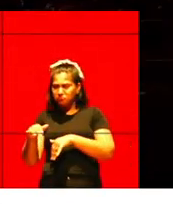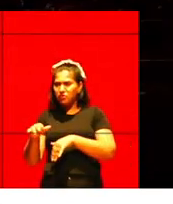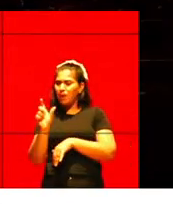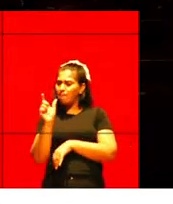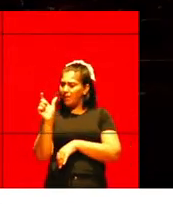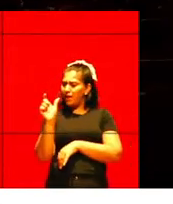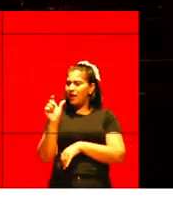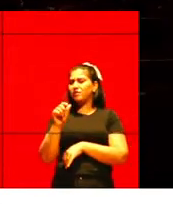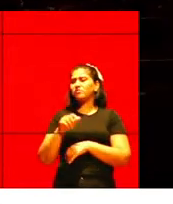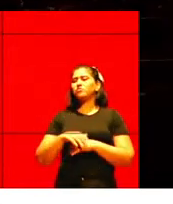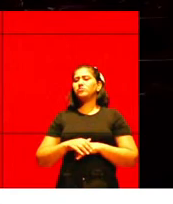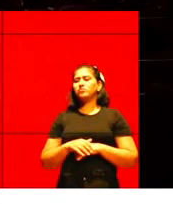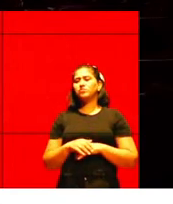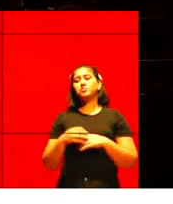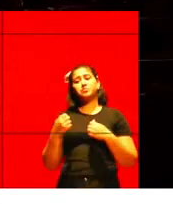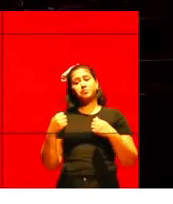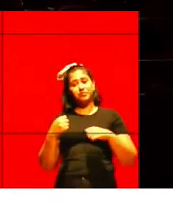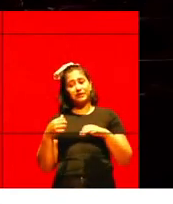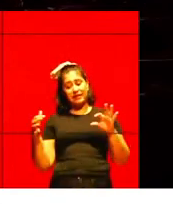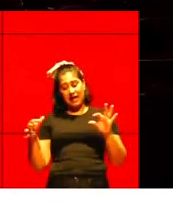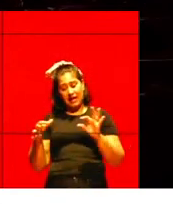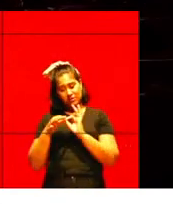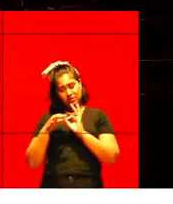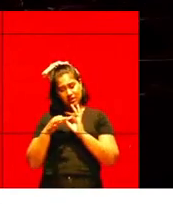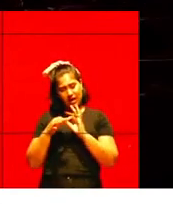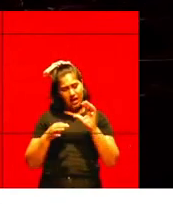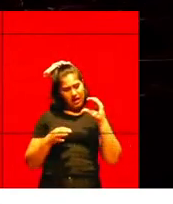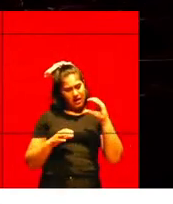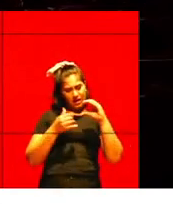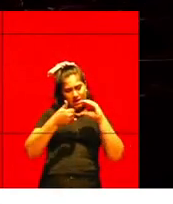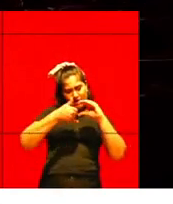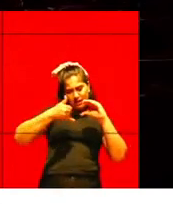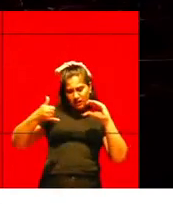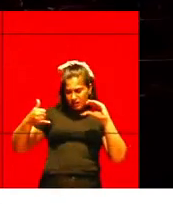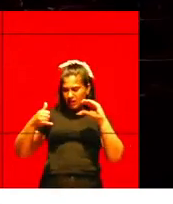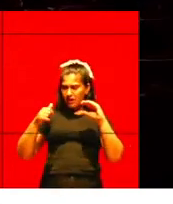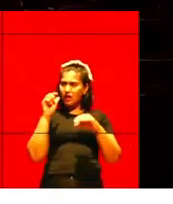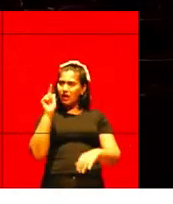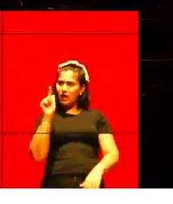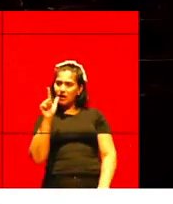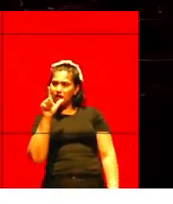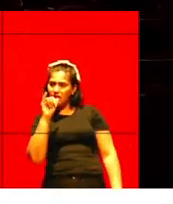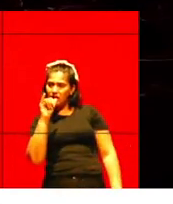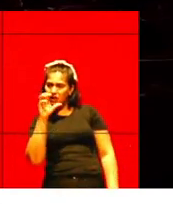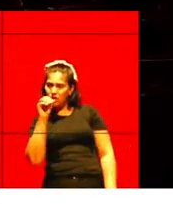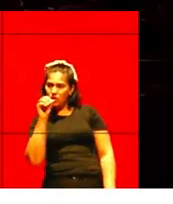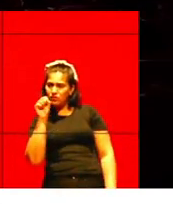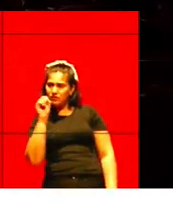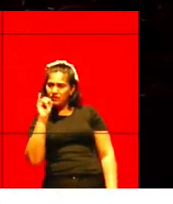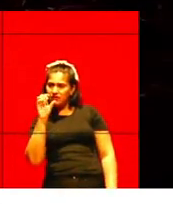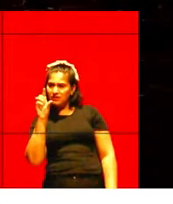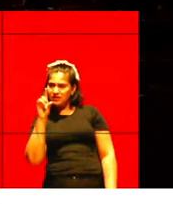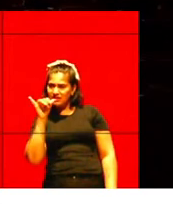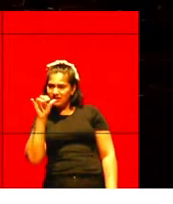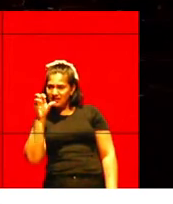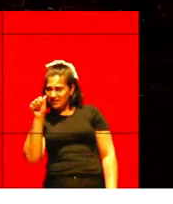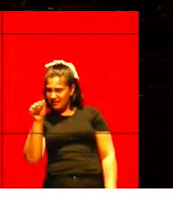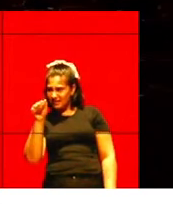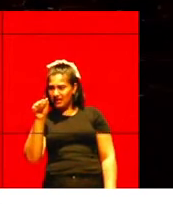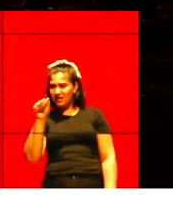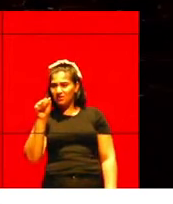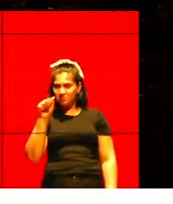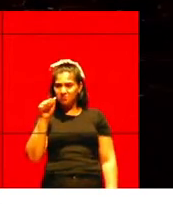termo que você precisava associar carboidrato à ligação glicosídica. Então, a ligação glicosídica, ela une os